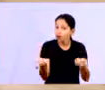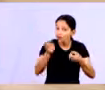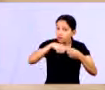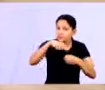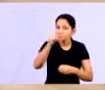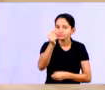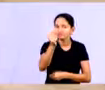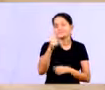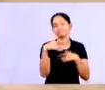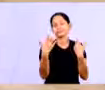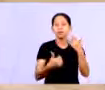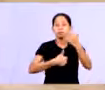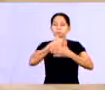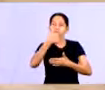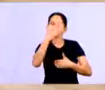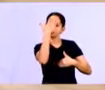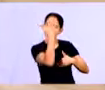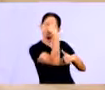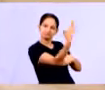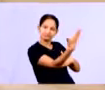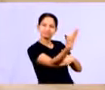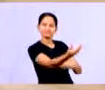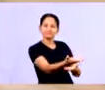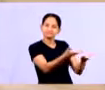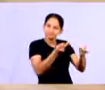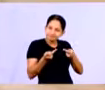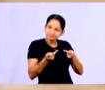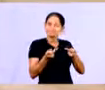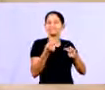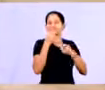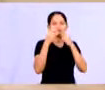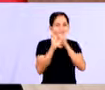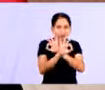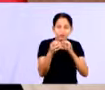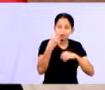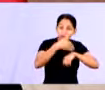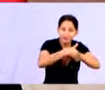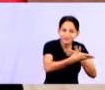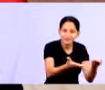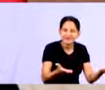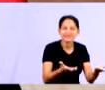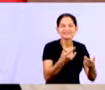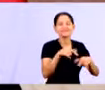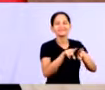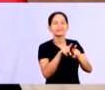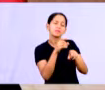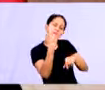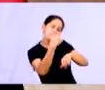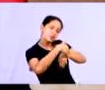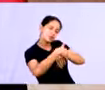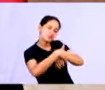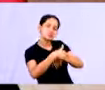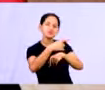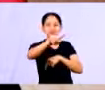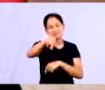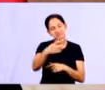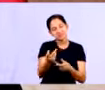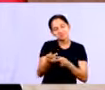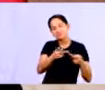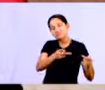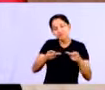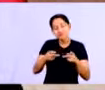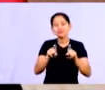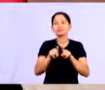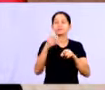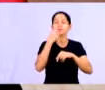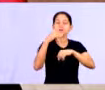incerteza. Mas primeiro, deixa eu agradecer. Obrigado por ter aceito o convite, Igor. Uma boa noite. Boa noite para você também e grato por você ter me chamado. E eu queria dar